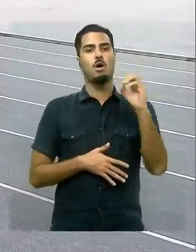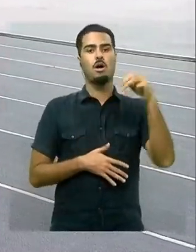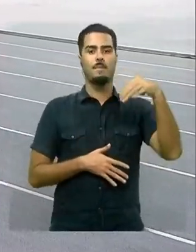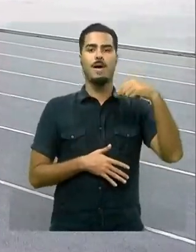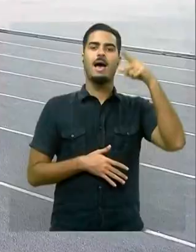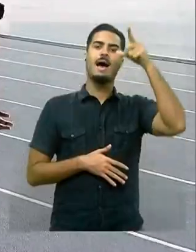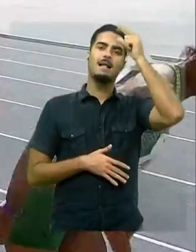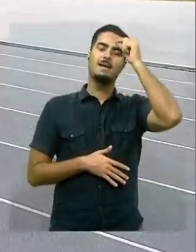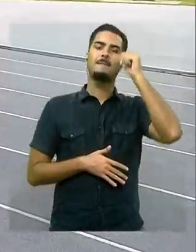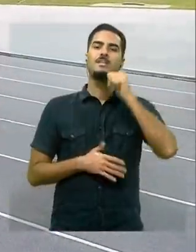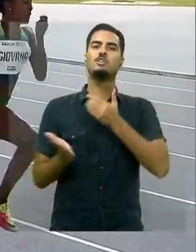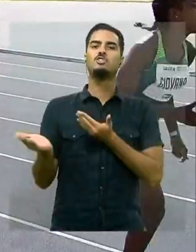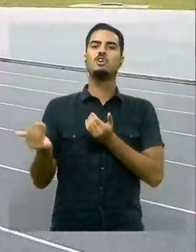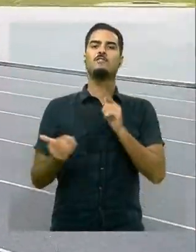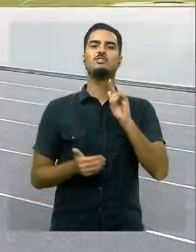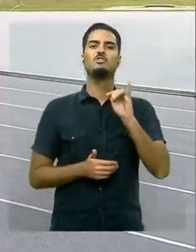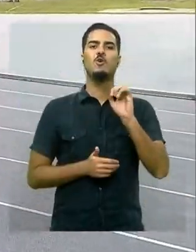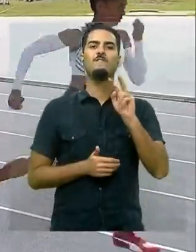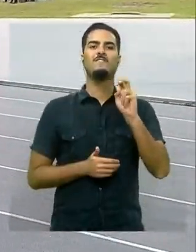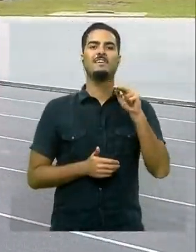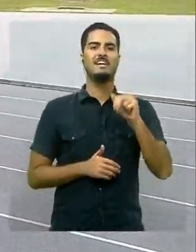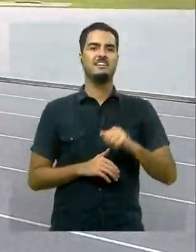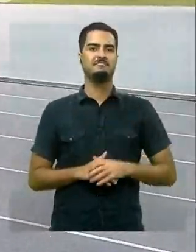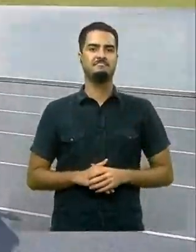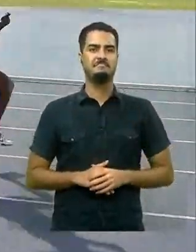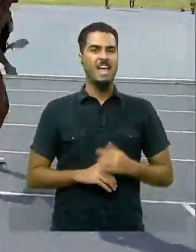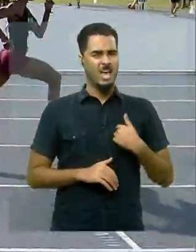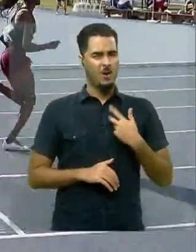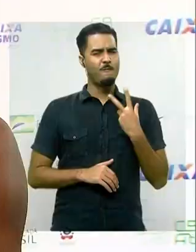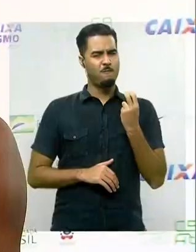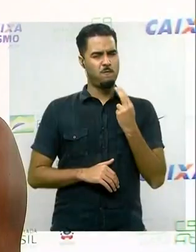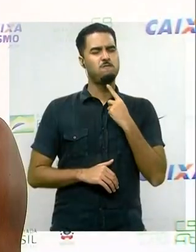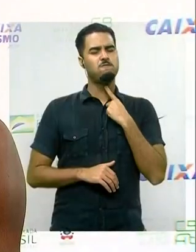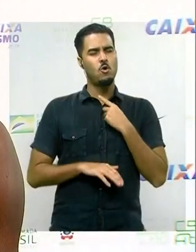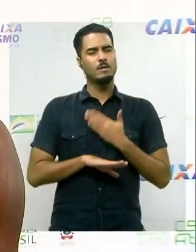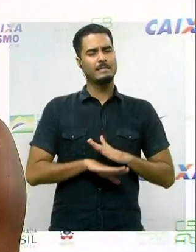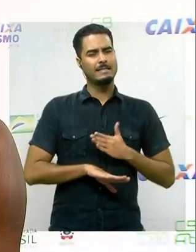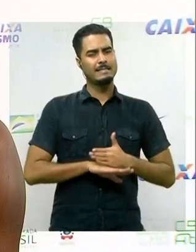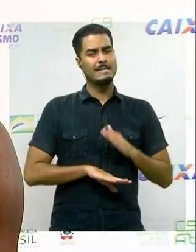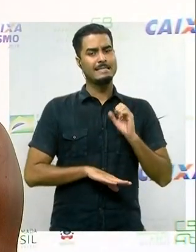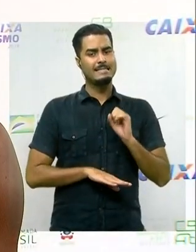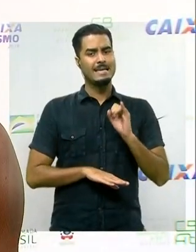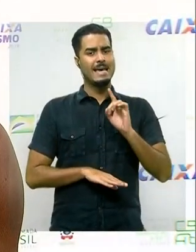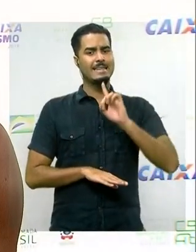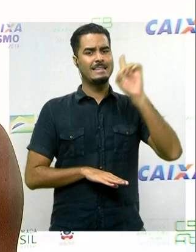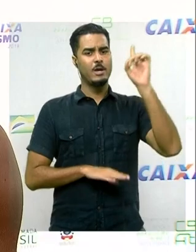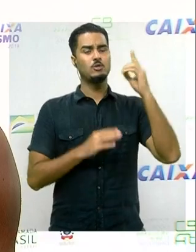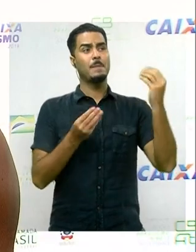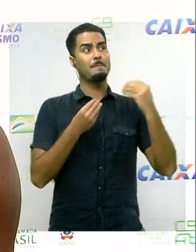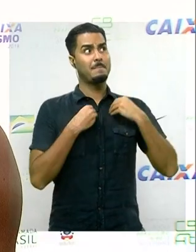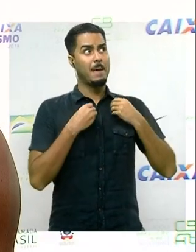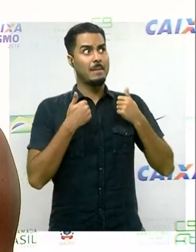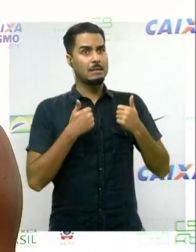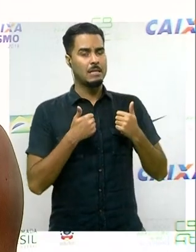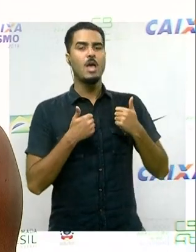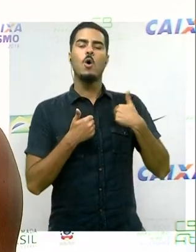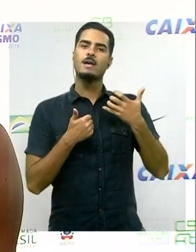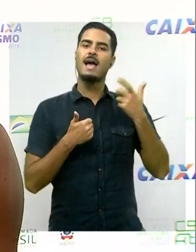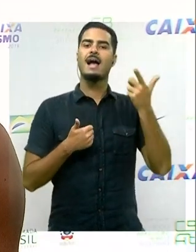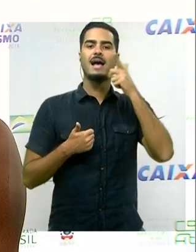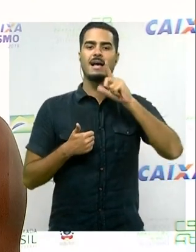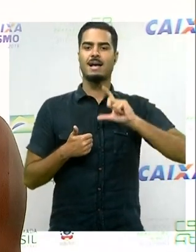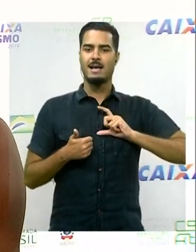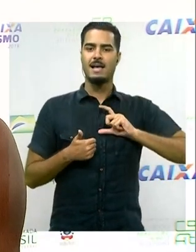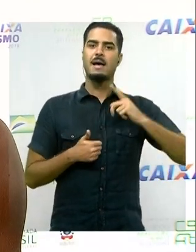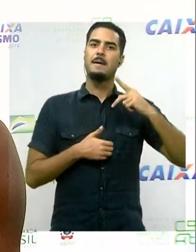jovem Giovana dos Santos. Eu pretendo treinar bastante e se assim Deus permitir, eu espero trazer uma medalha do Pan-Americano e